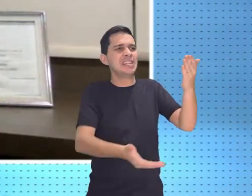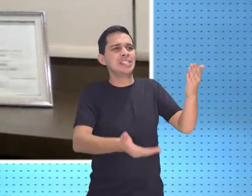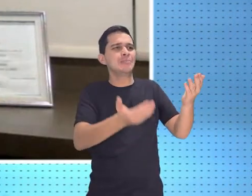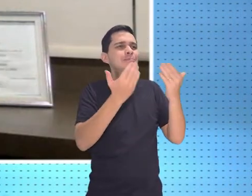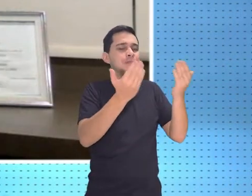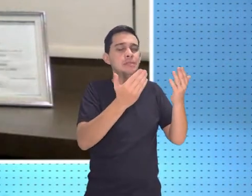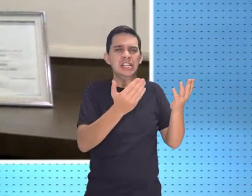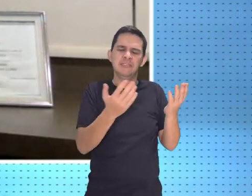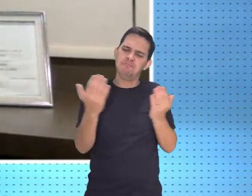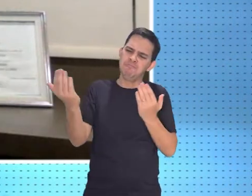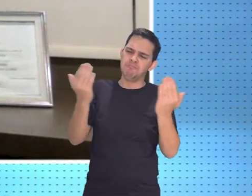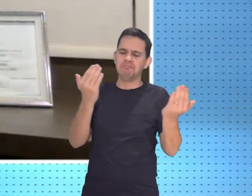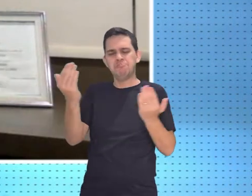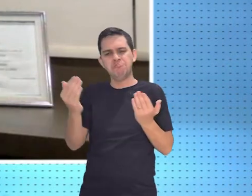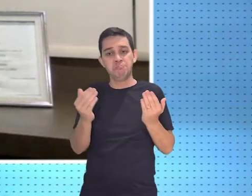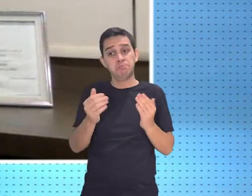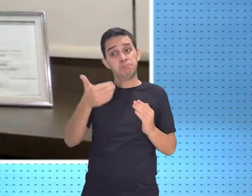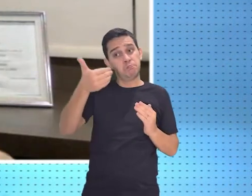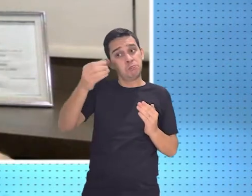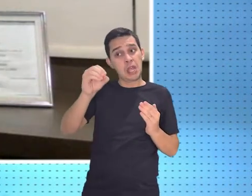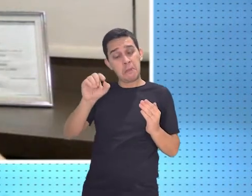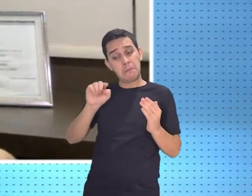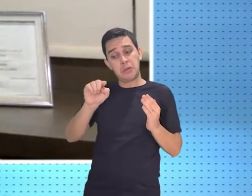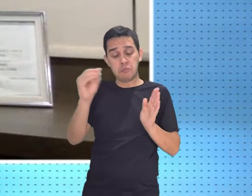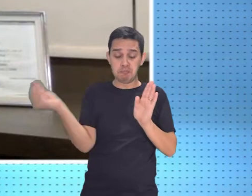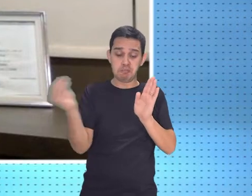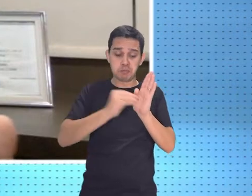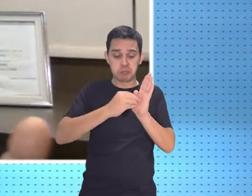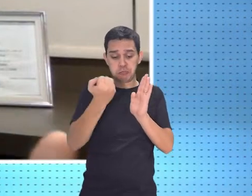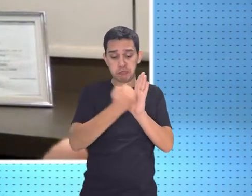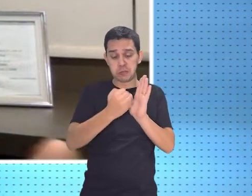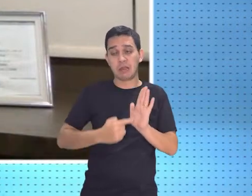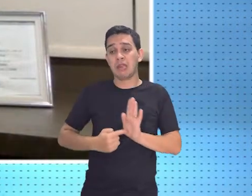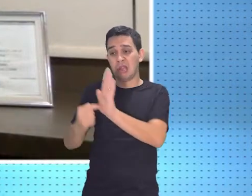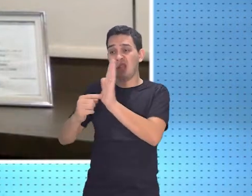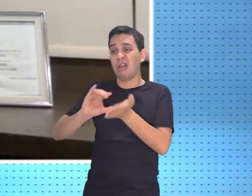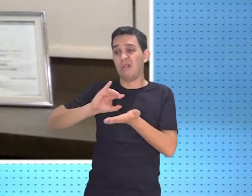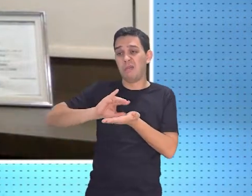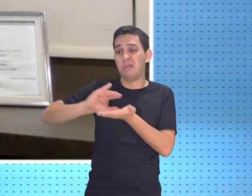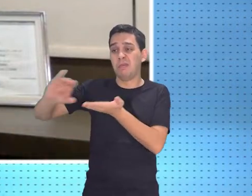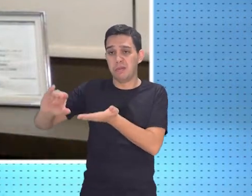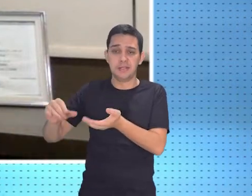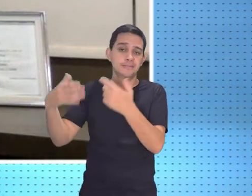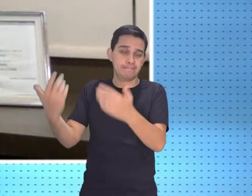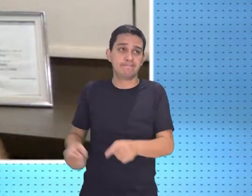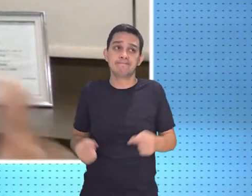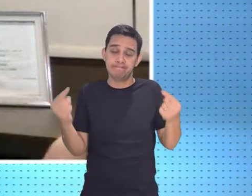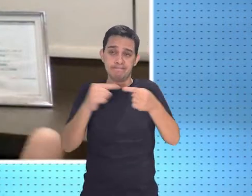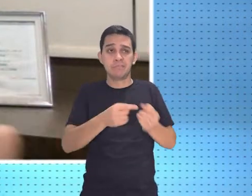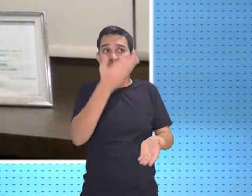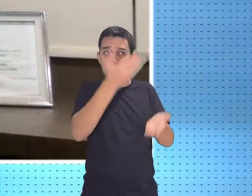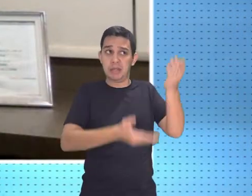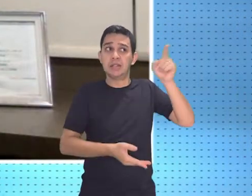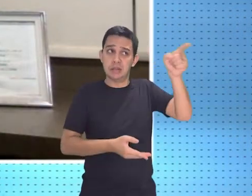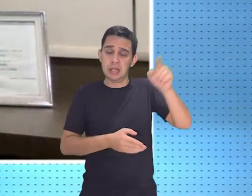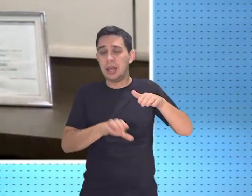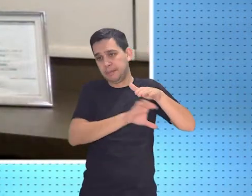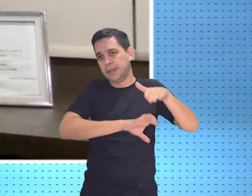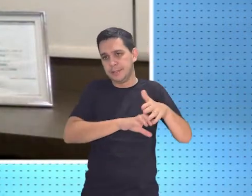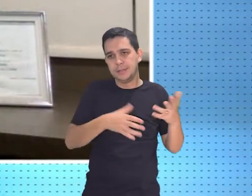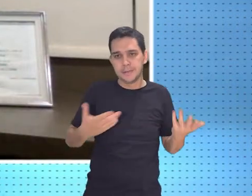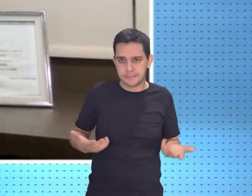avaliado e o valor de R$10 mil estaria dentro ali do prejuízo, do dano causado